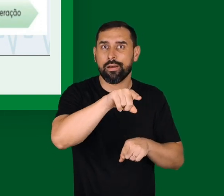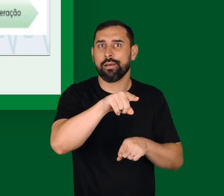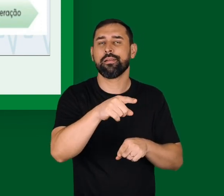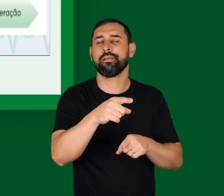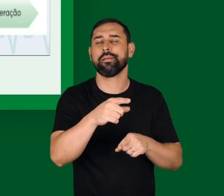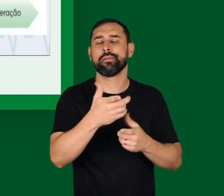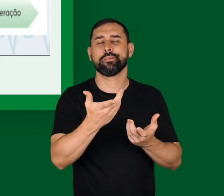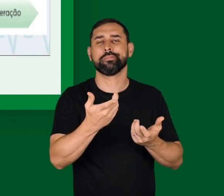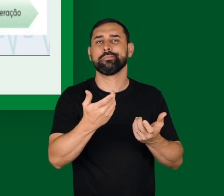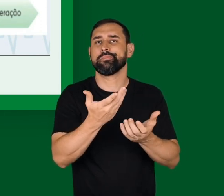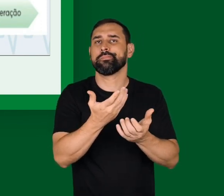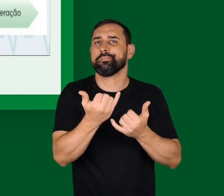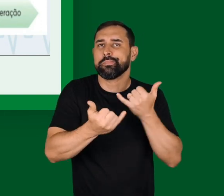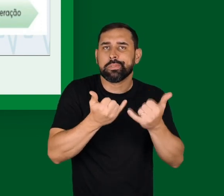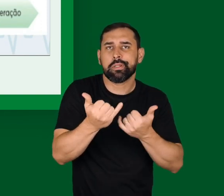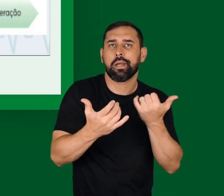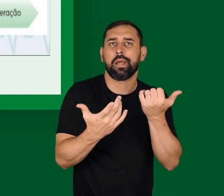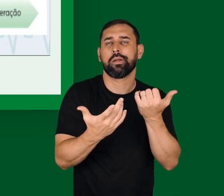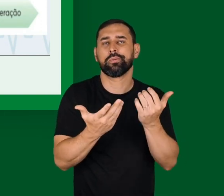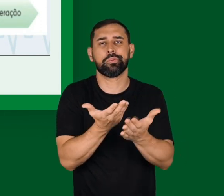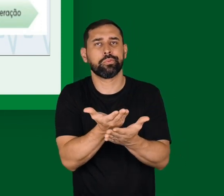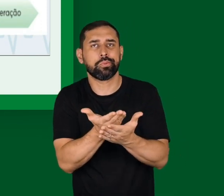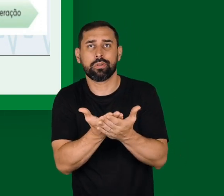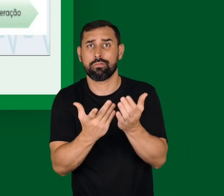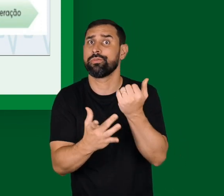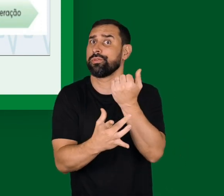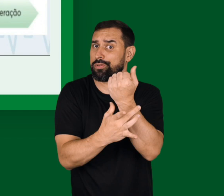a vigilância do ambiente onde ela está